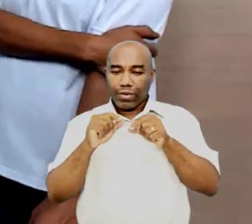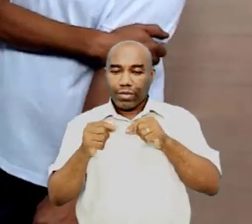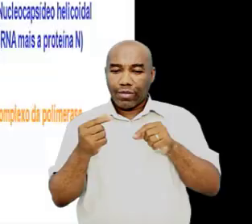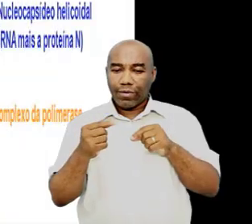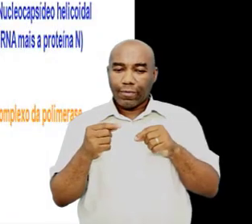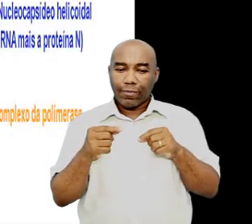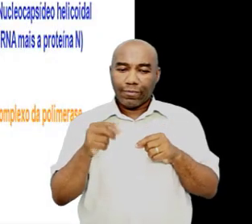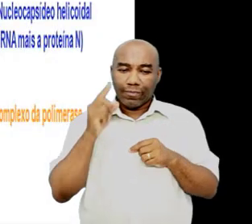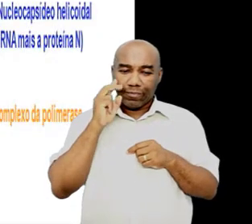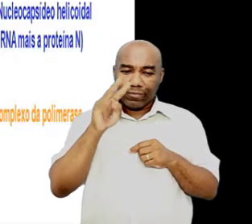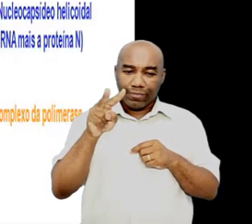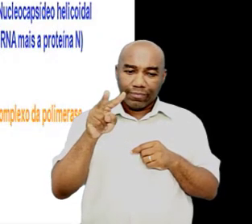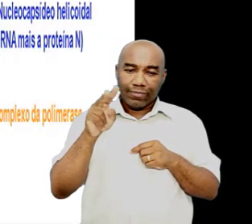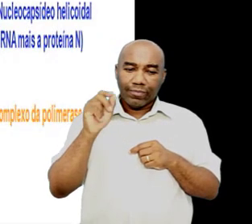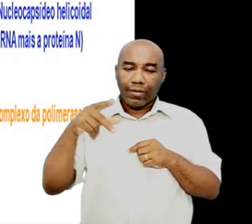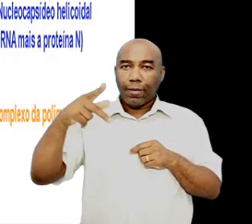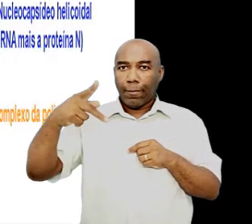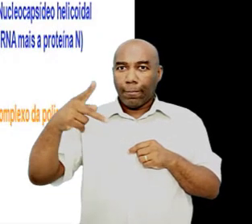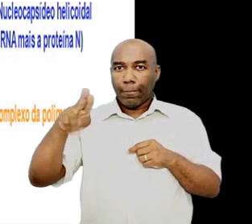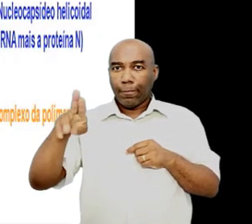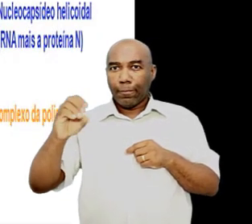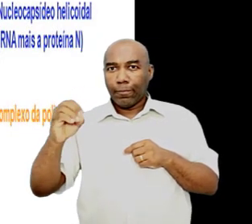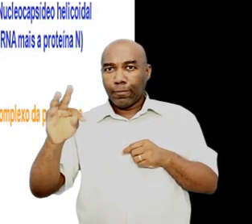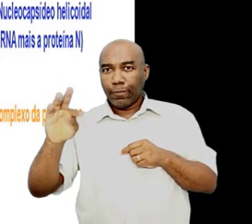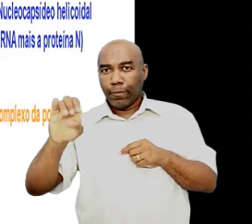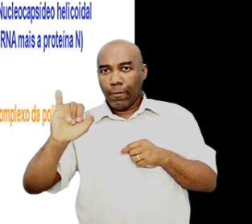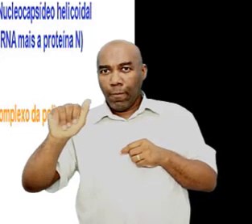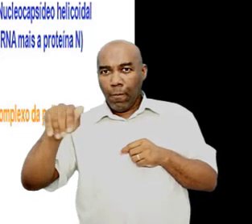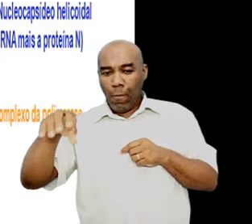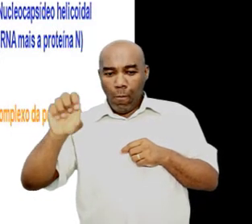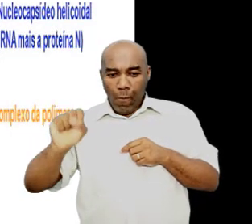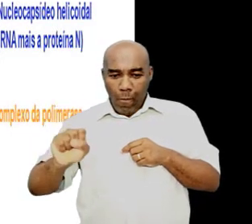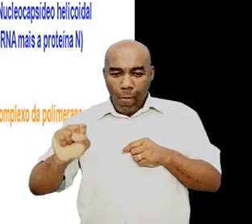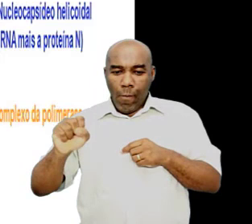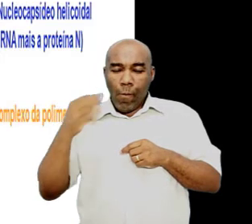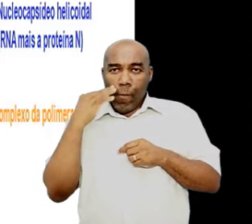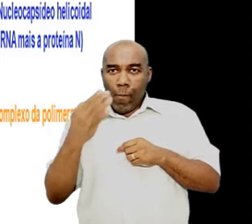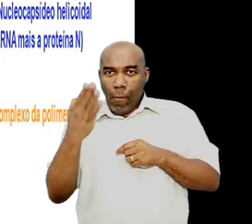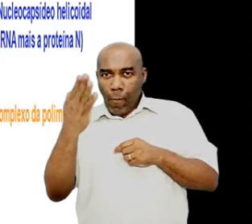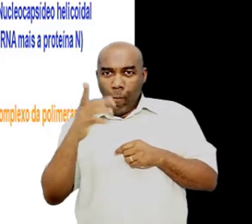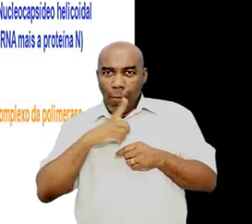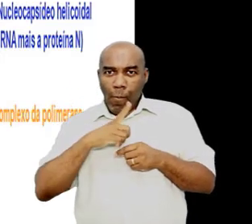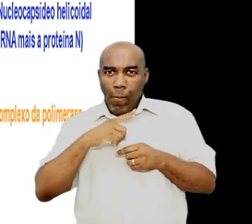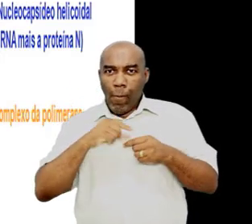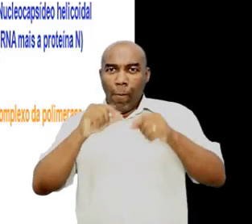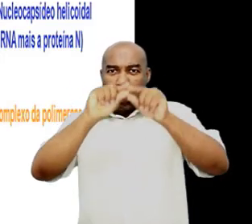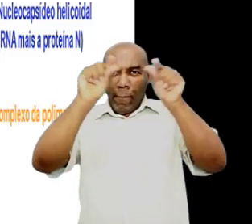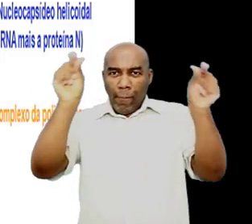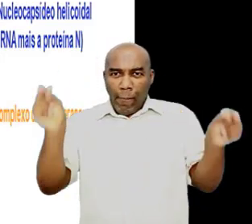quê? Uma proteína chamada de hemaglutinina.